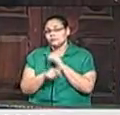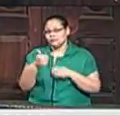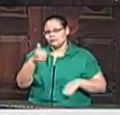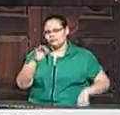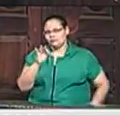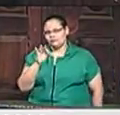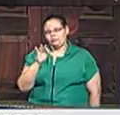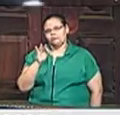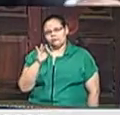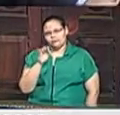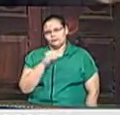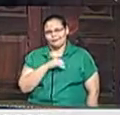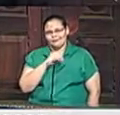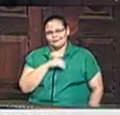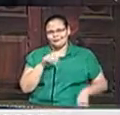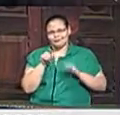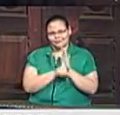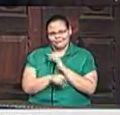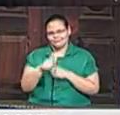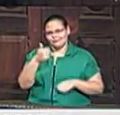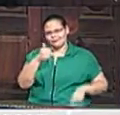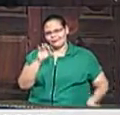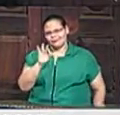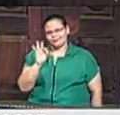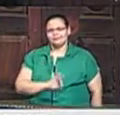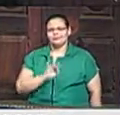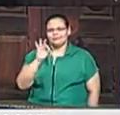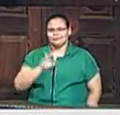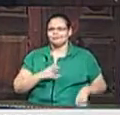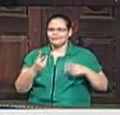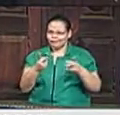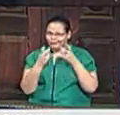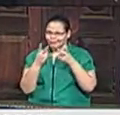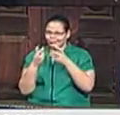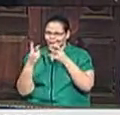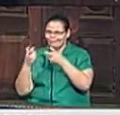soldo. Uma extorsão.